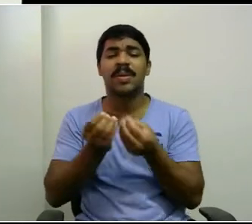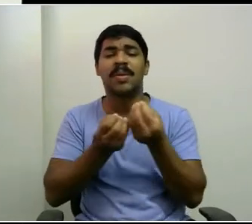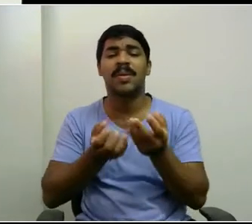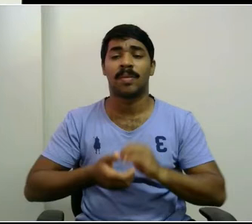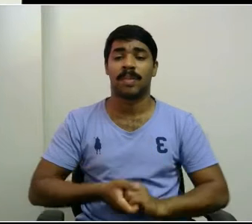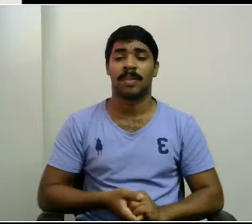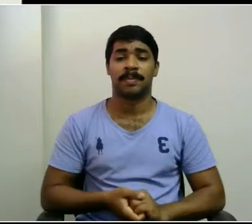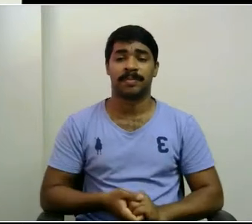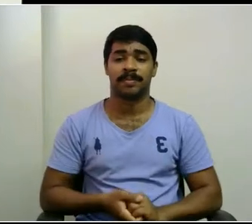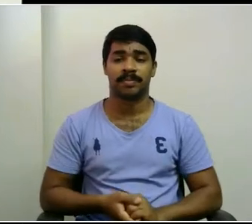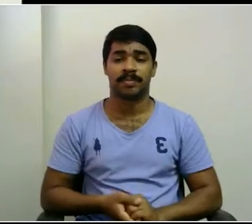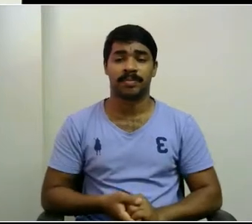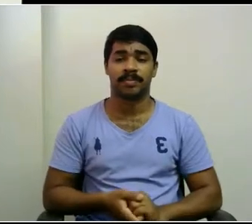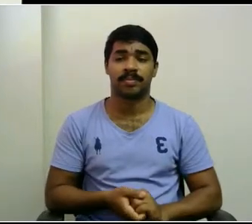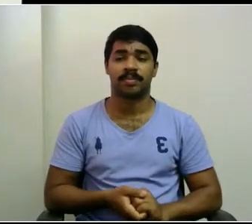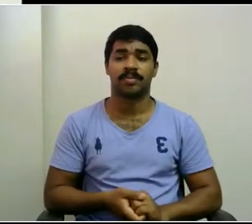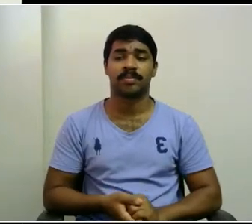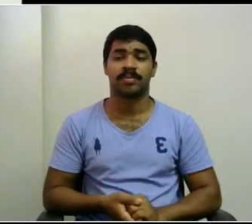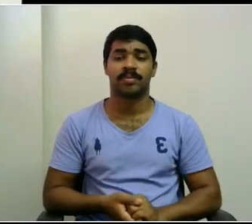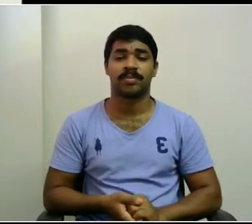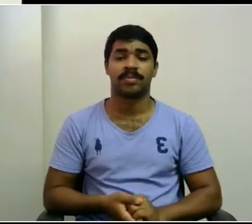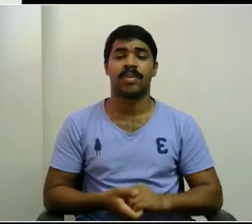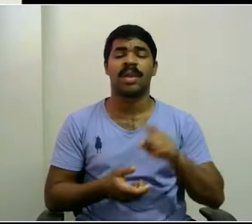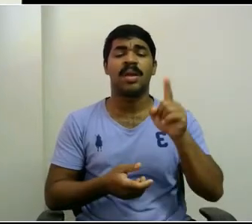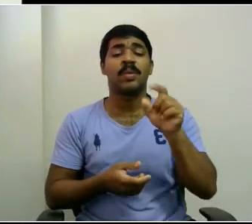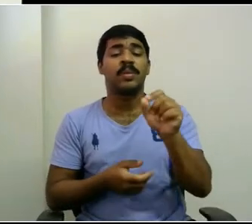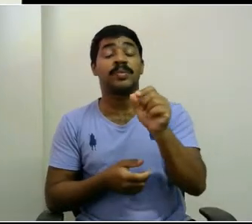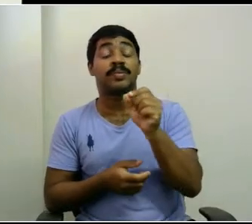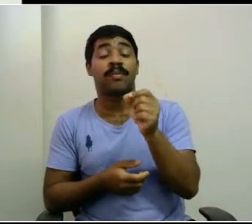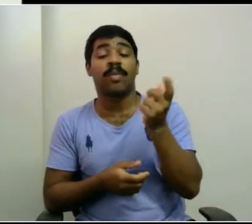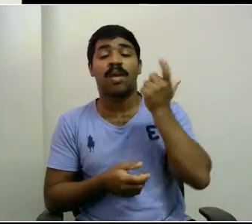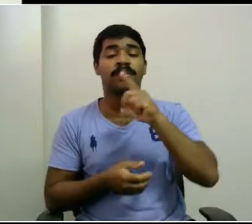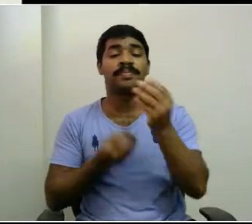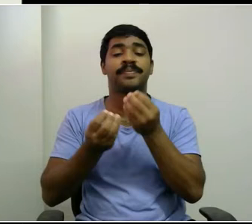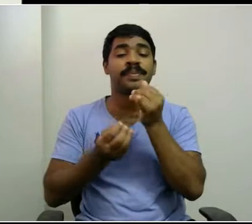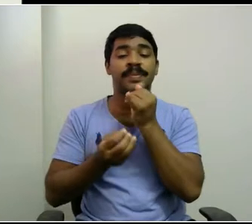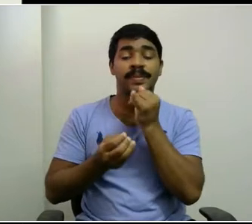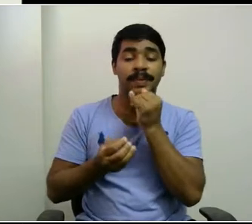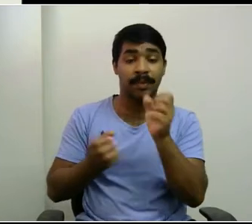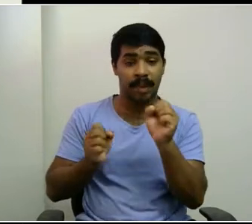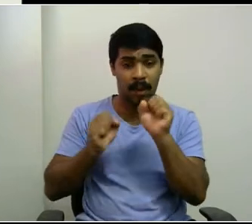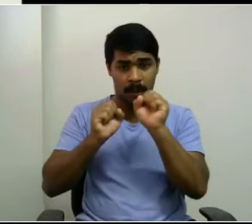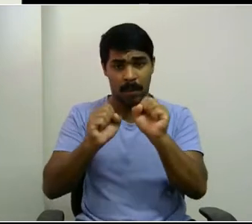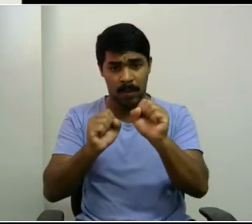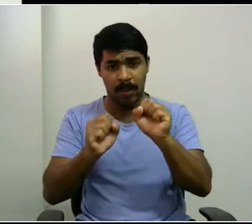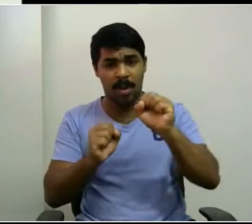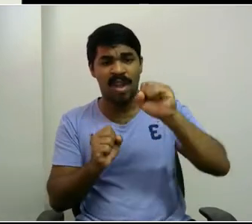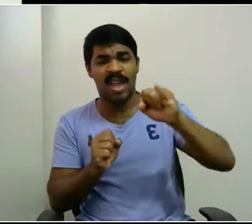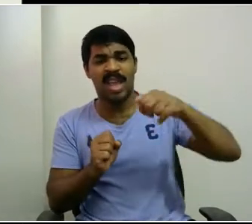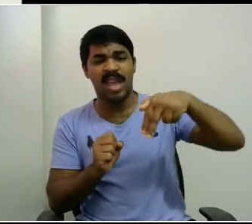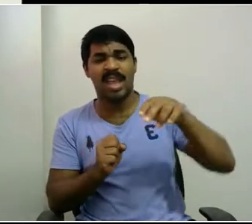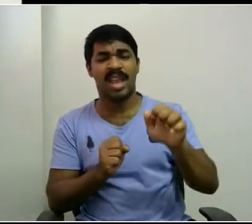Resolver uma inequação é encontrar o conjunto de valores que tornam a inequação verdadeira, certo? E uma inequação, ao contrário de uma